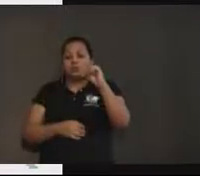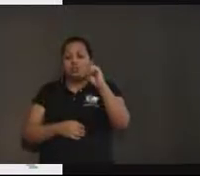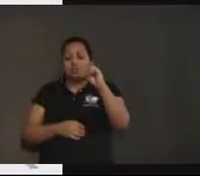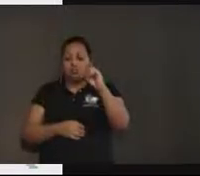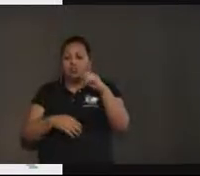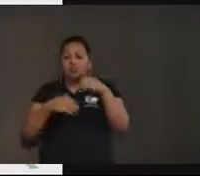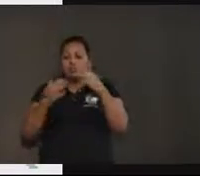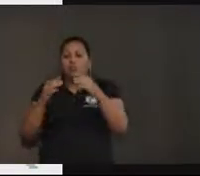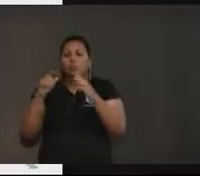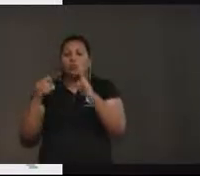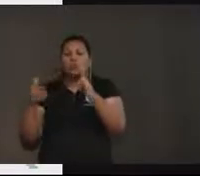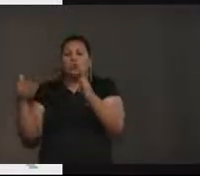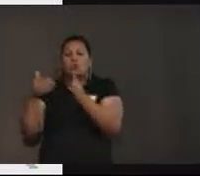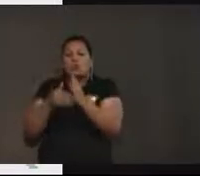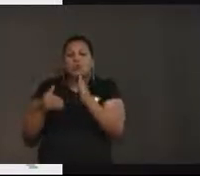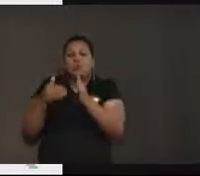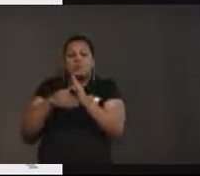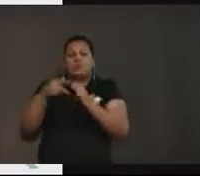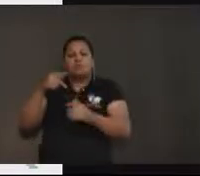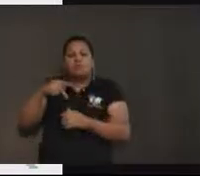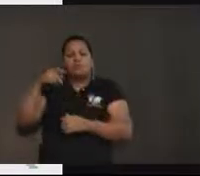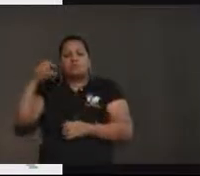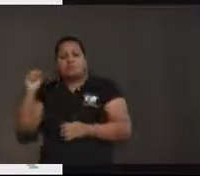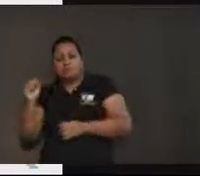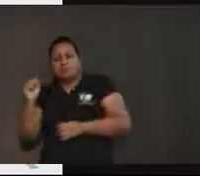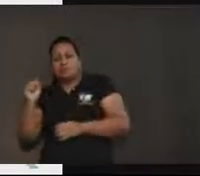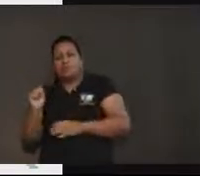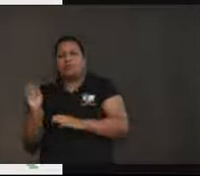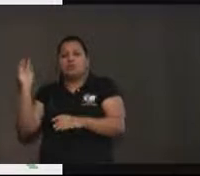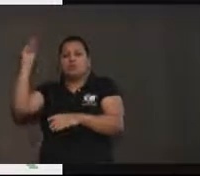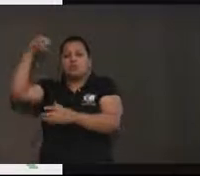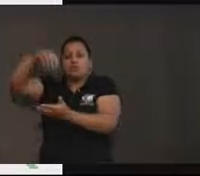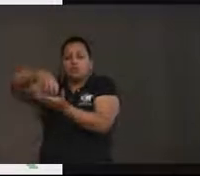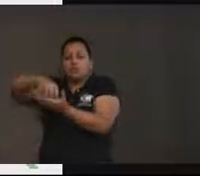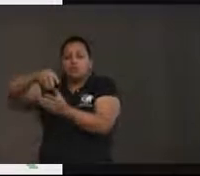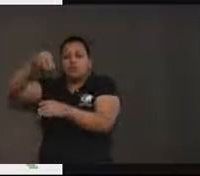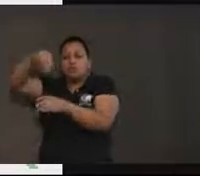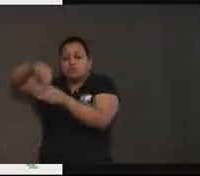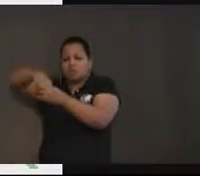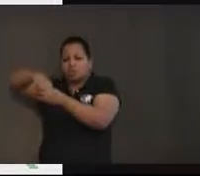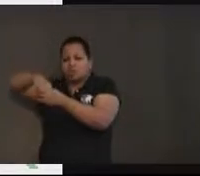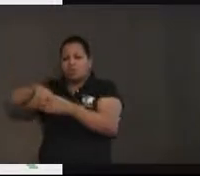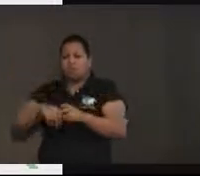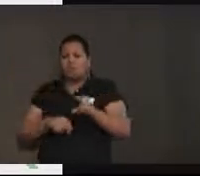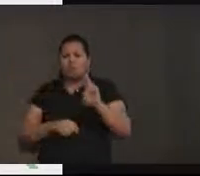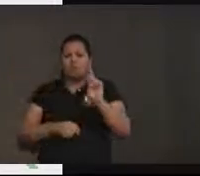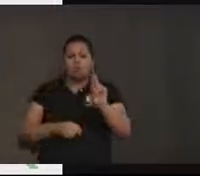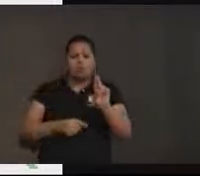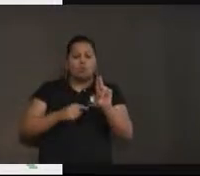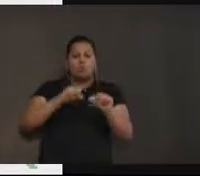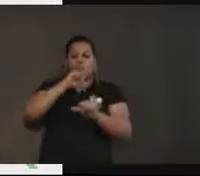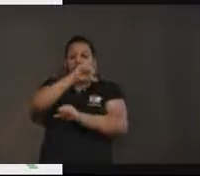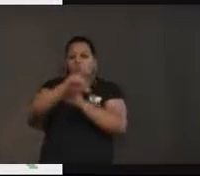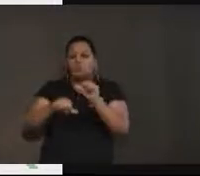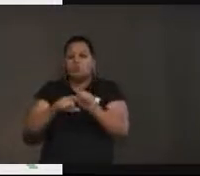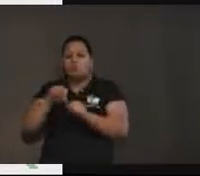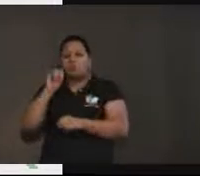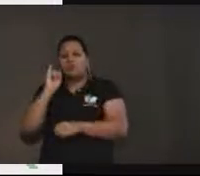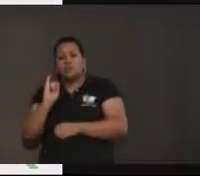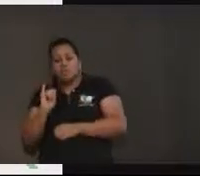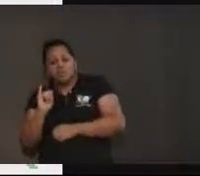limite para dentro o n está convergindo para u&d u n está convergindo para ir de uk EC